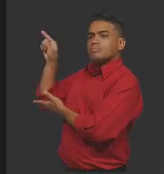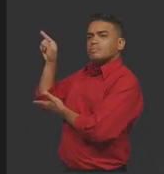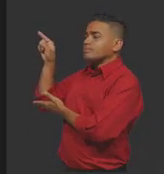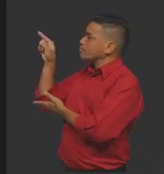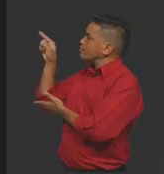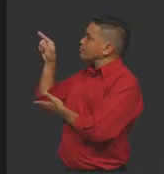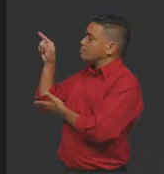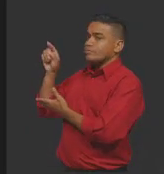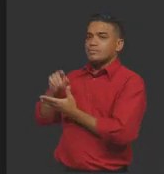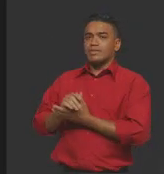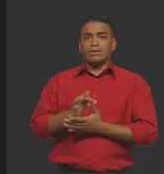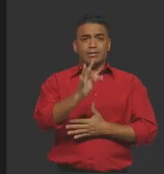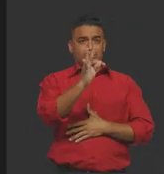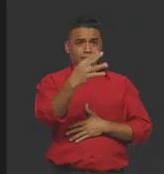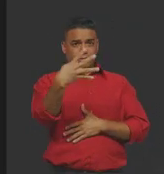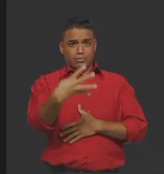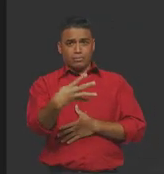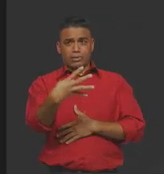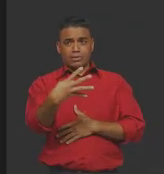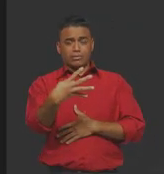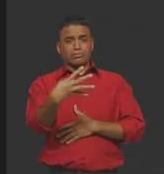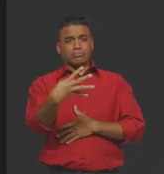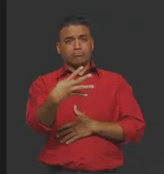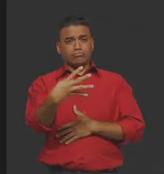conhecida como T4, e